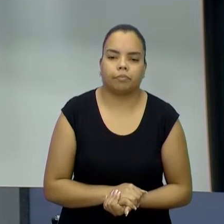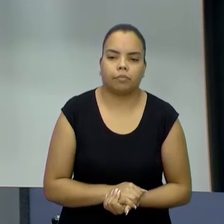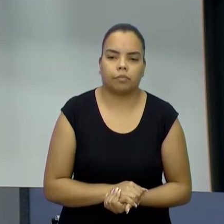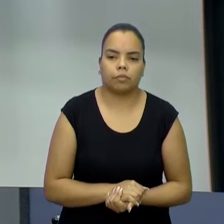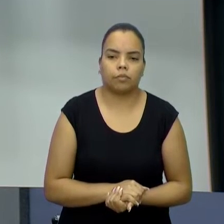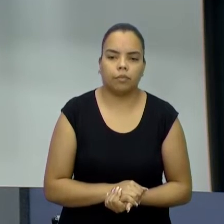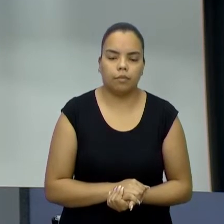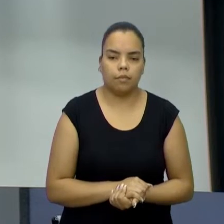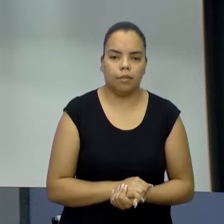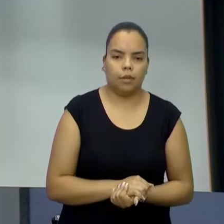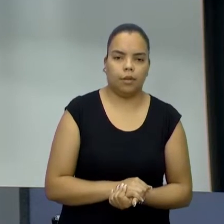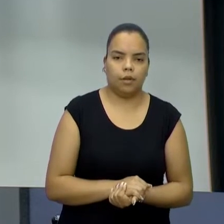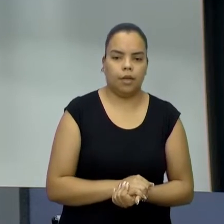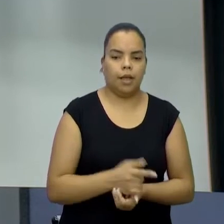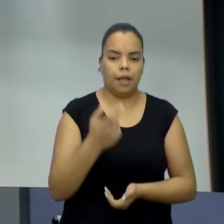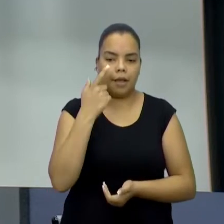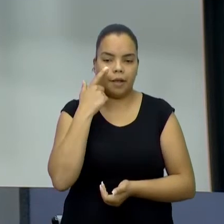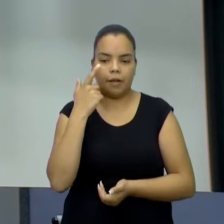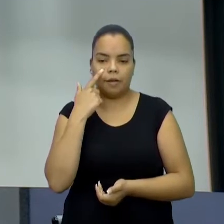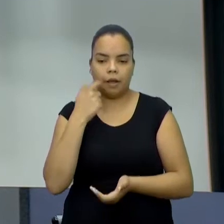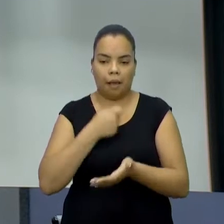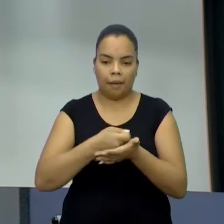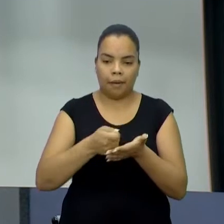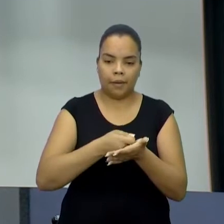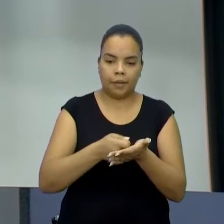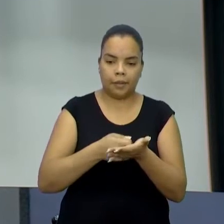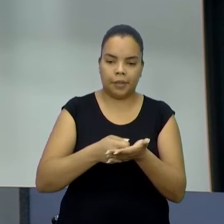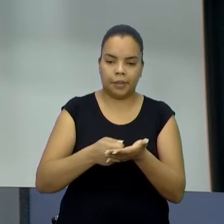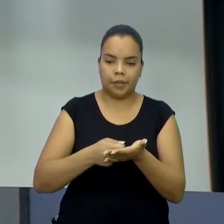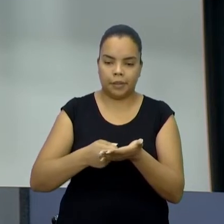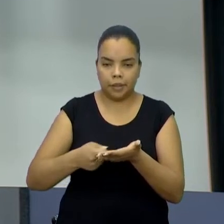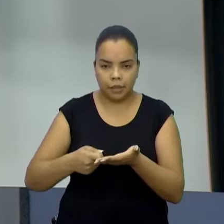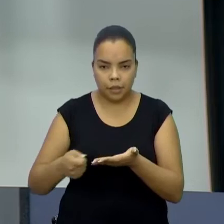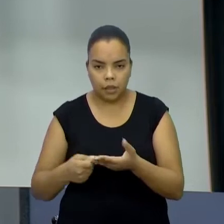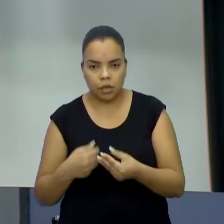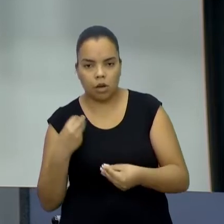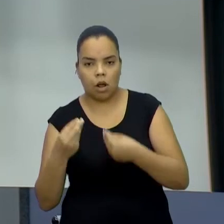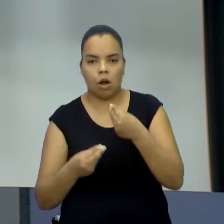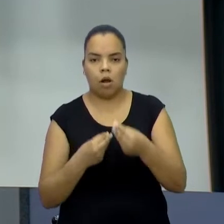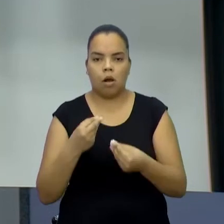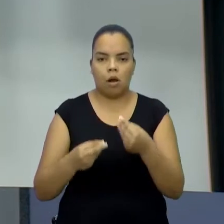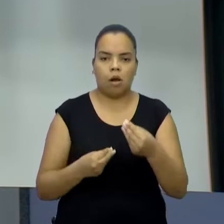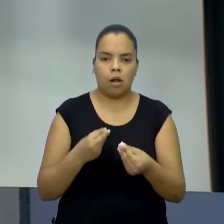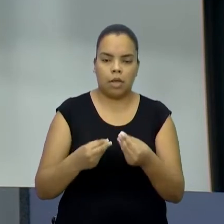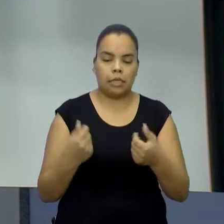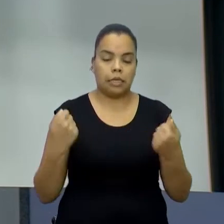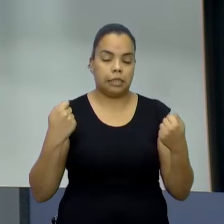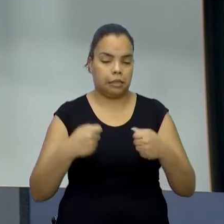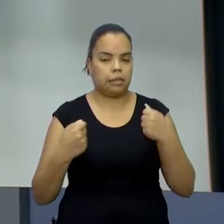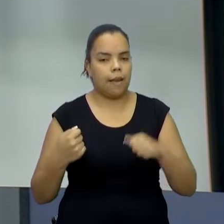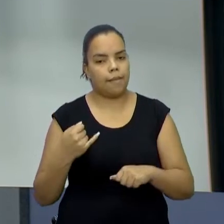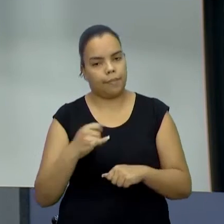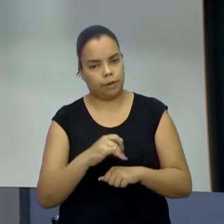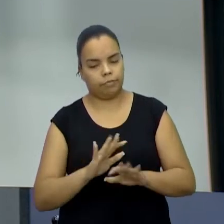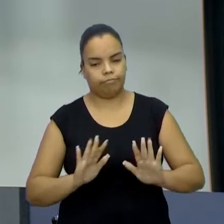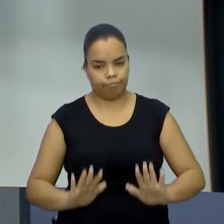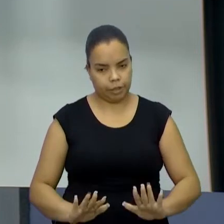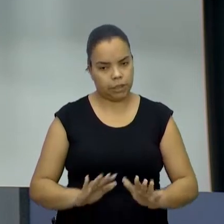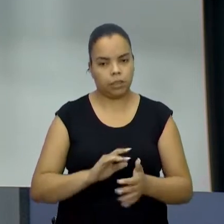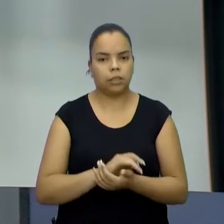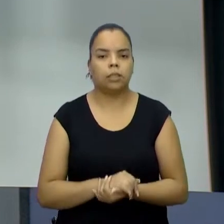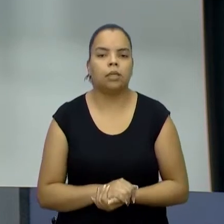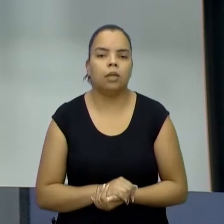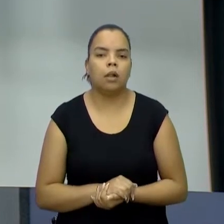as anotações e verificar, né, a questão conceitual, havendo necessidade desse estudo